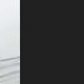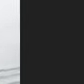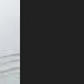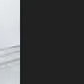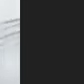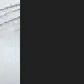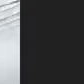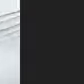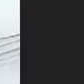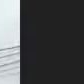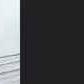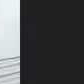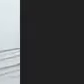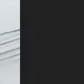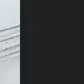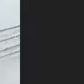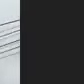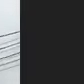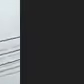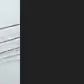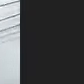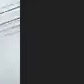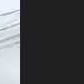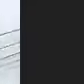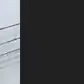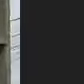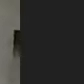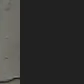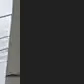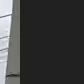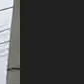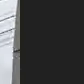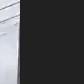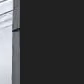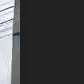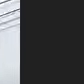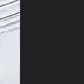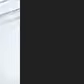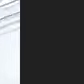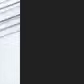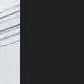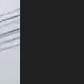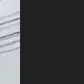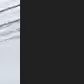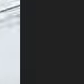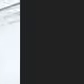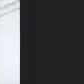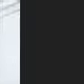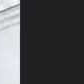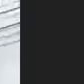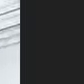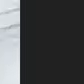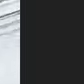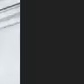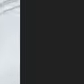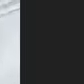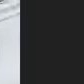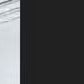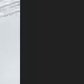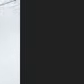Entendi. Sim. Então, gente, enquanto o André está indo, essas cruzes, elas significam os sonhos dos trabalhadores da